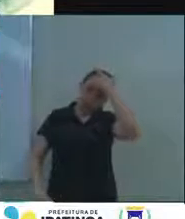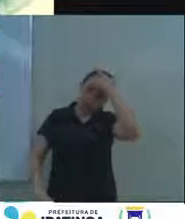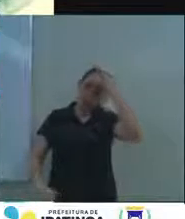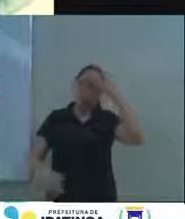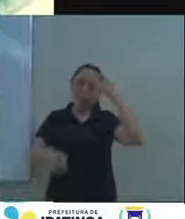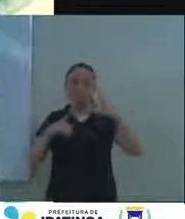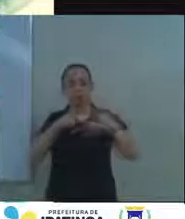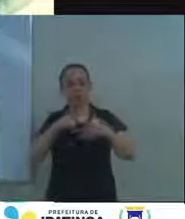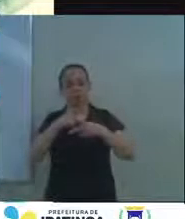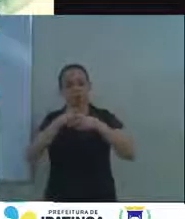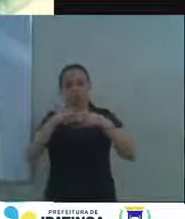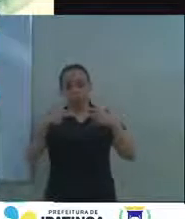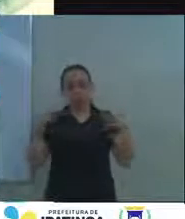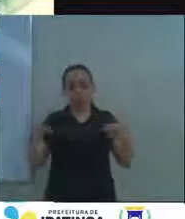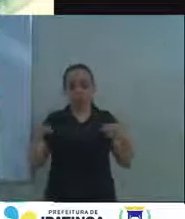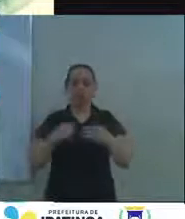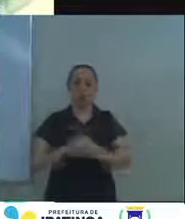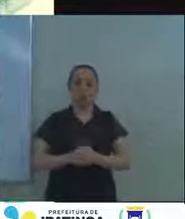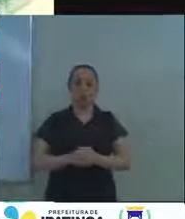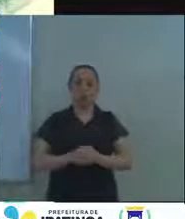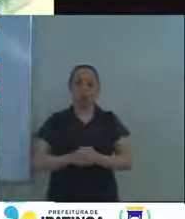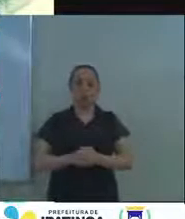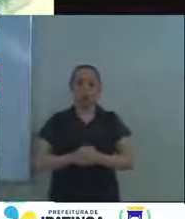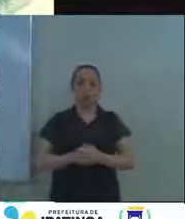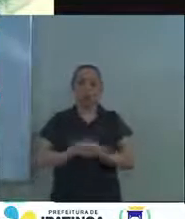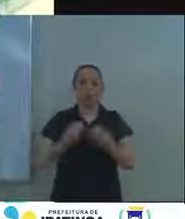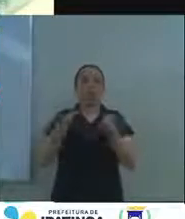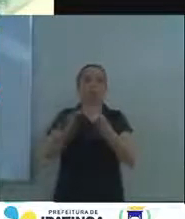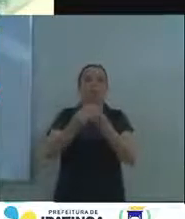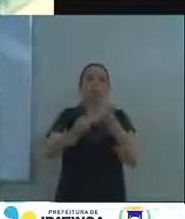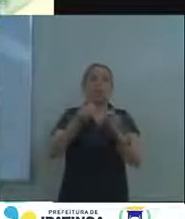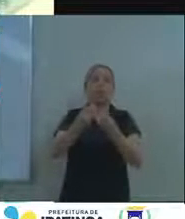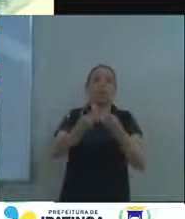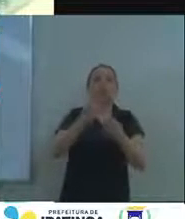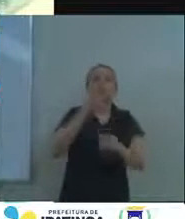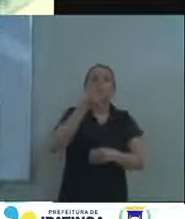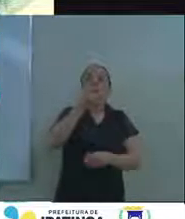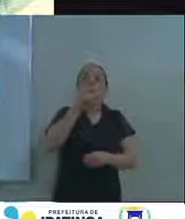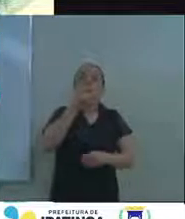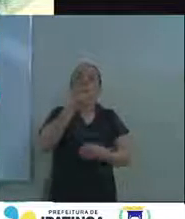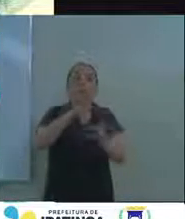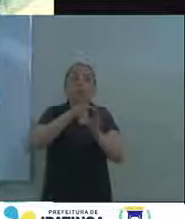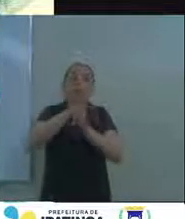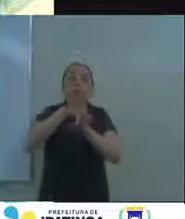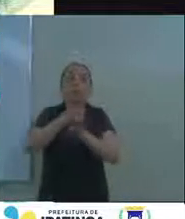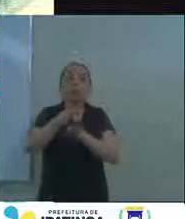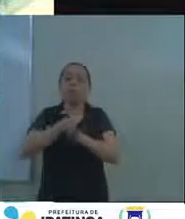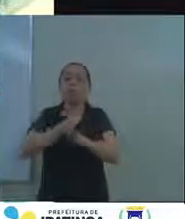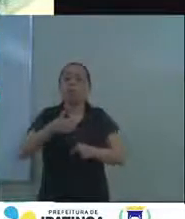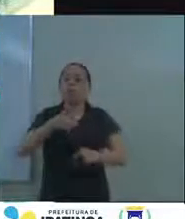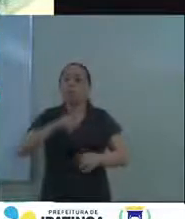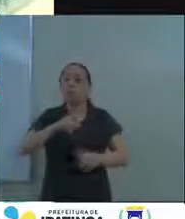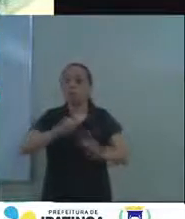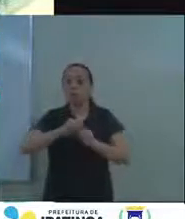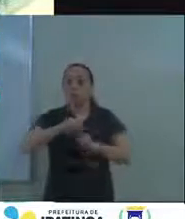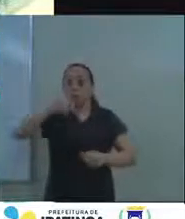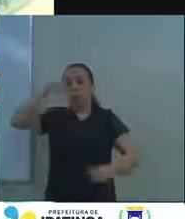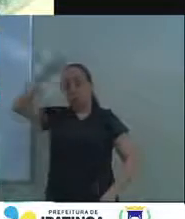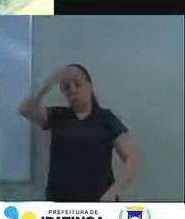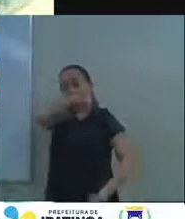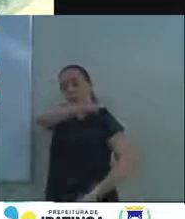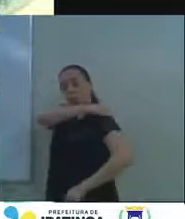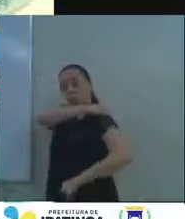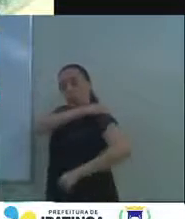ombros para trás. Então, o que que a gente sugere? Virar o ombro para trás. A gente